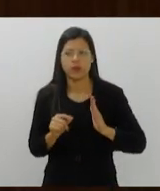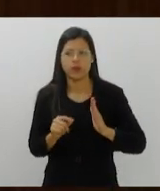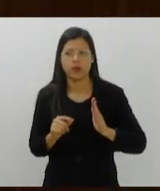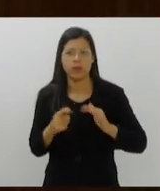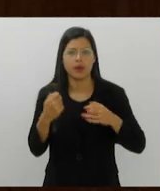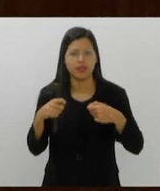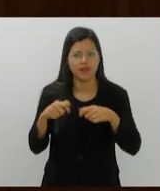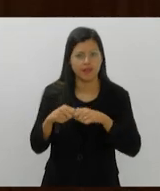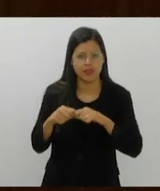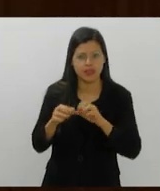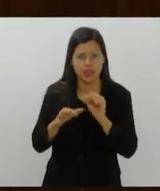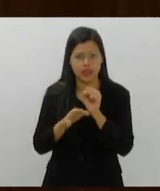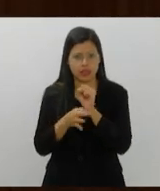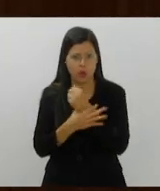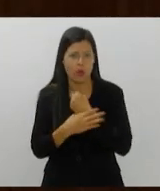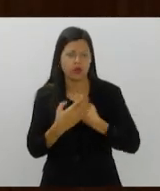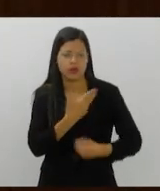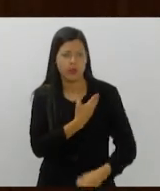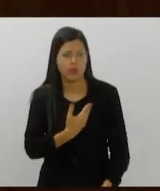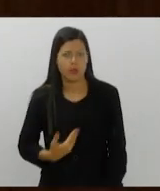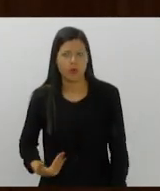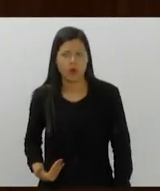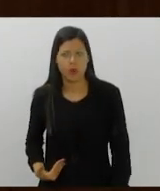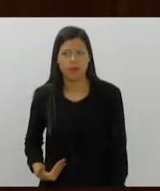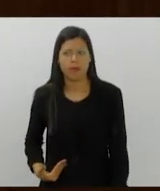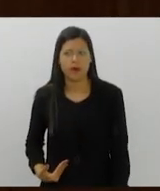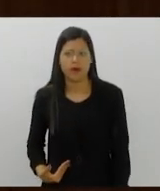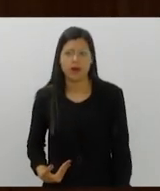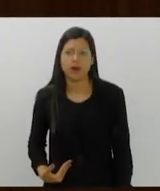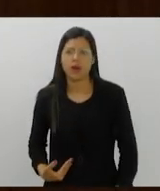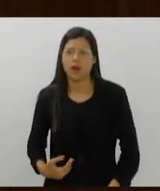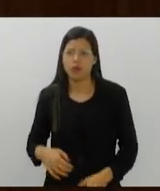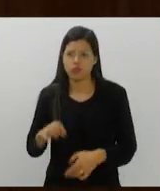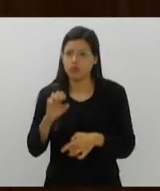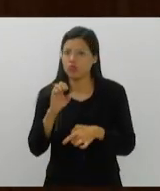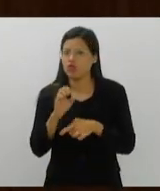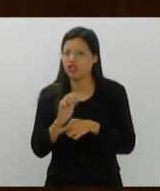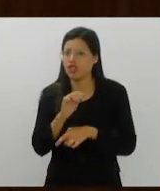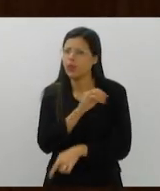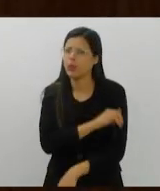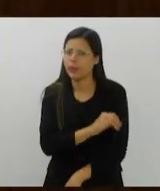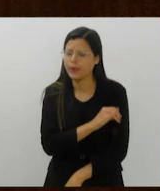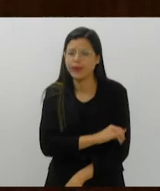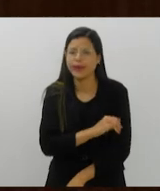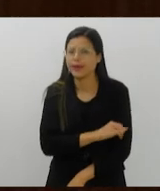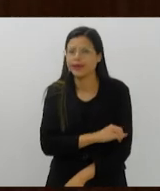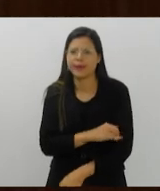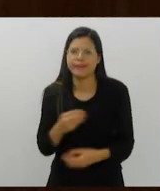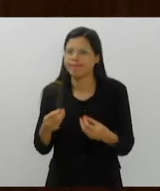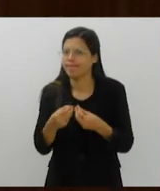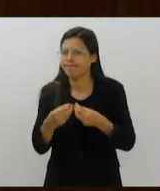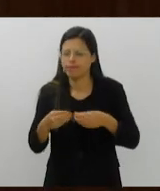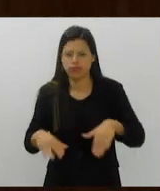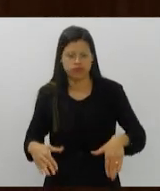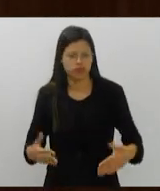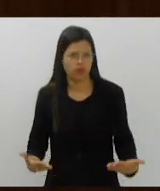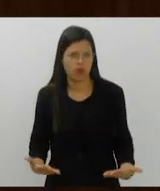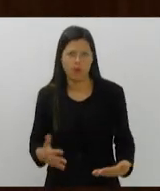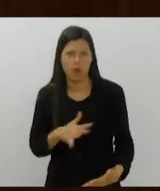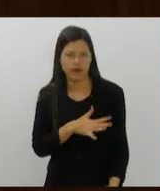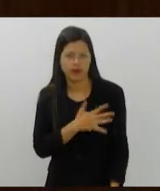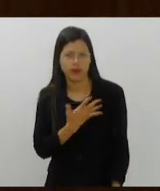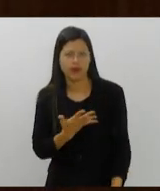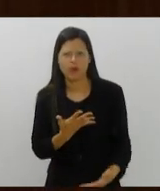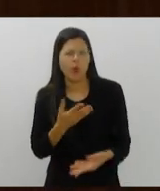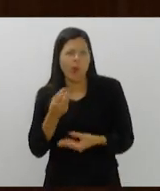fazer a segurança pública, que cá entre nós no nosso estado está caótica, ela vai administrar e criar